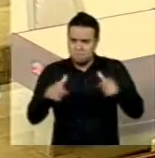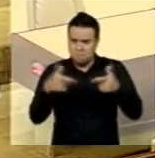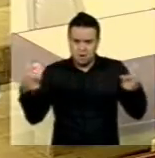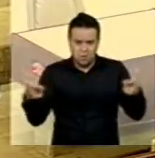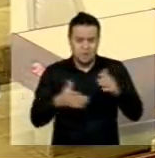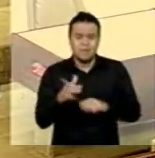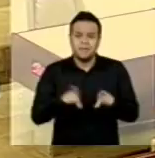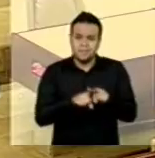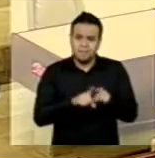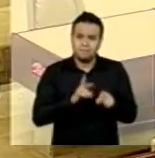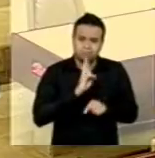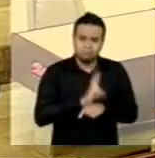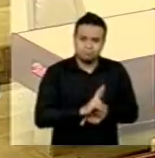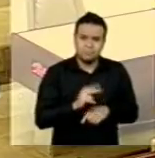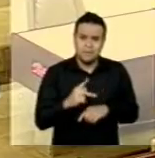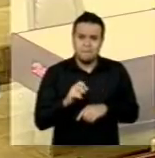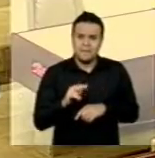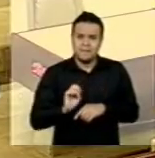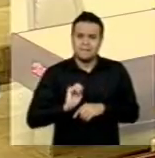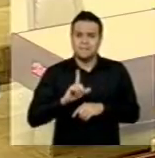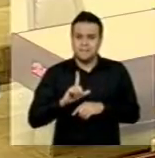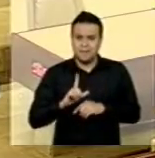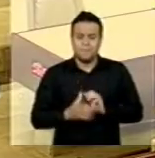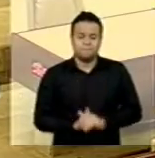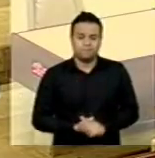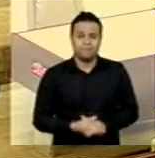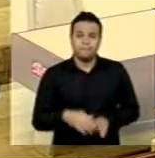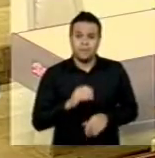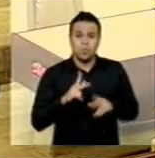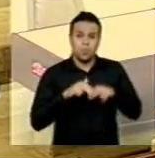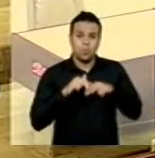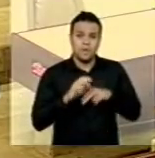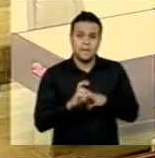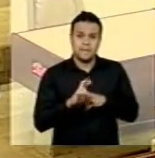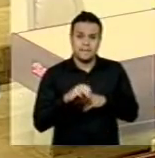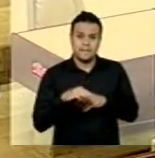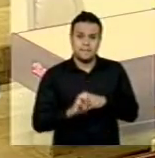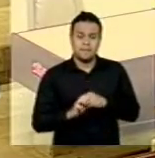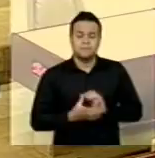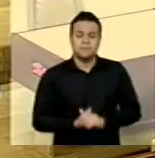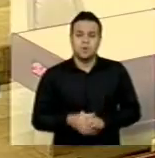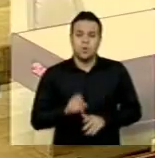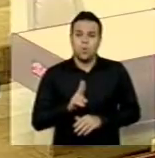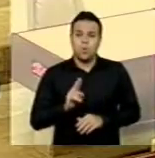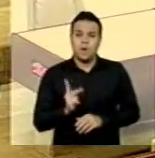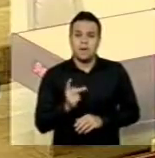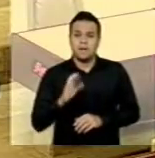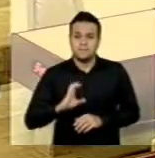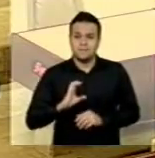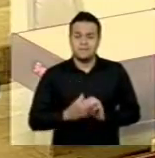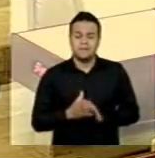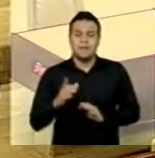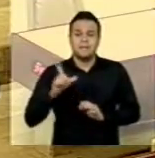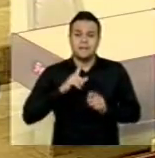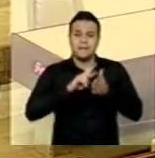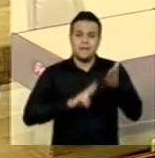respondendo a ações penais, tal como assinalou a primeira turma dessa corte no julgamento do HC 84417 da relatoria da eminente